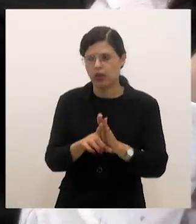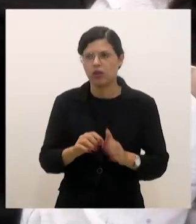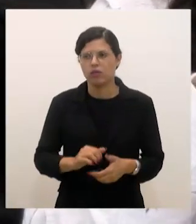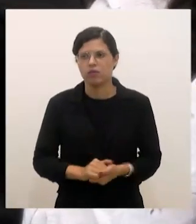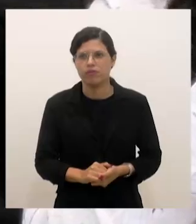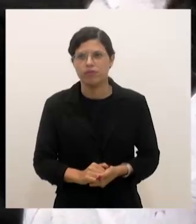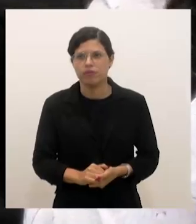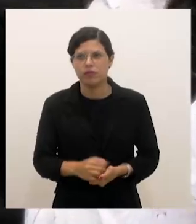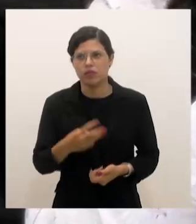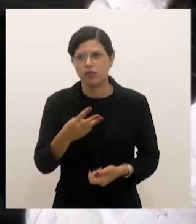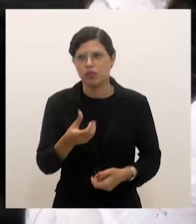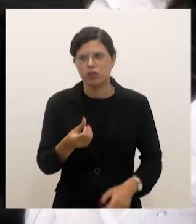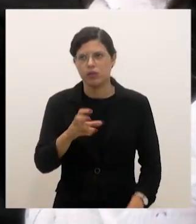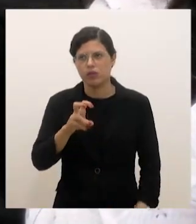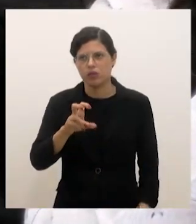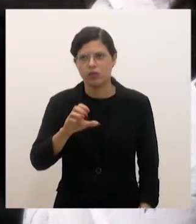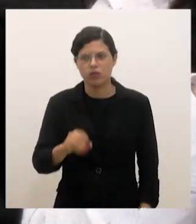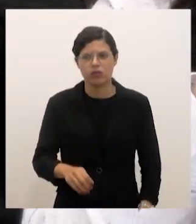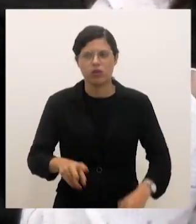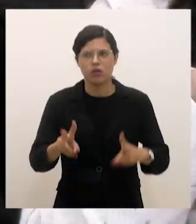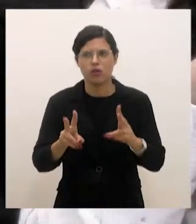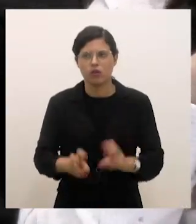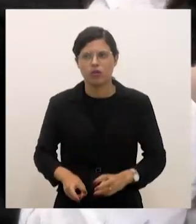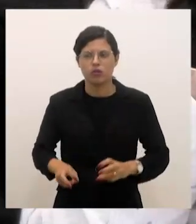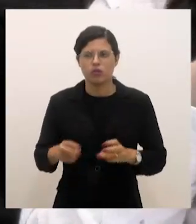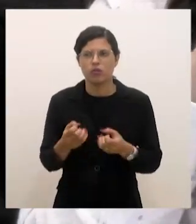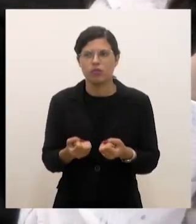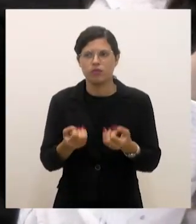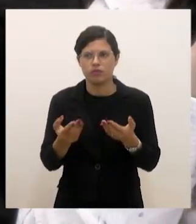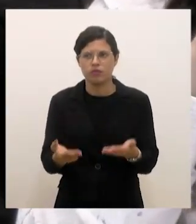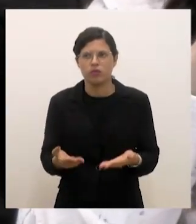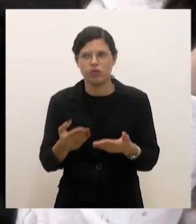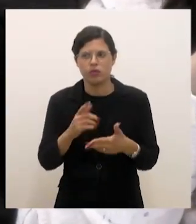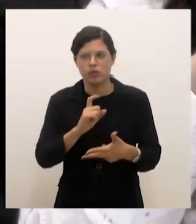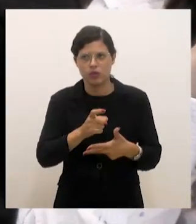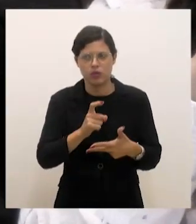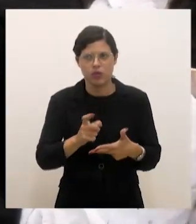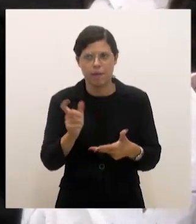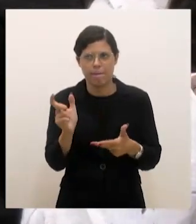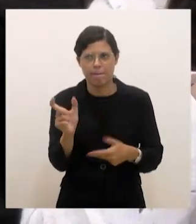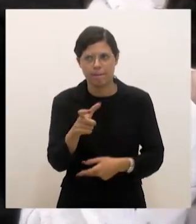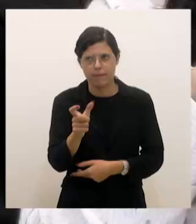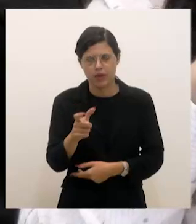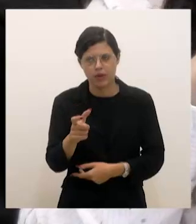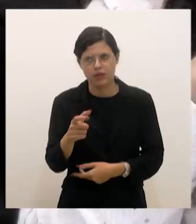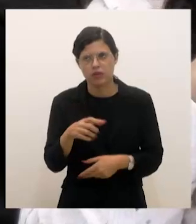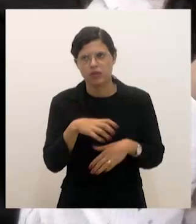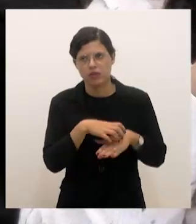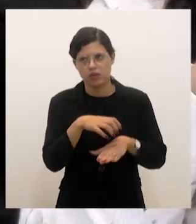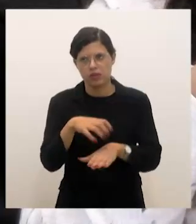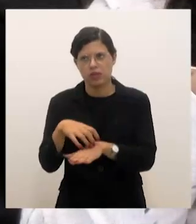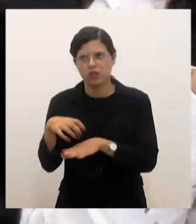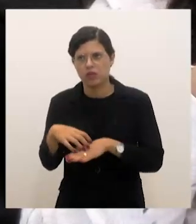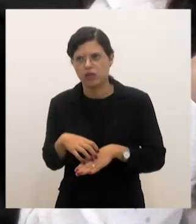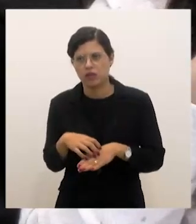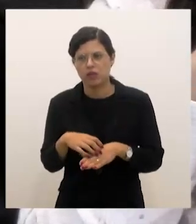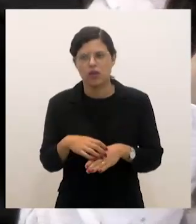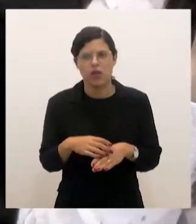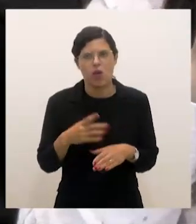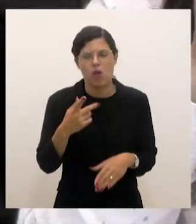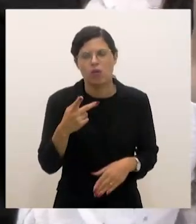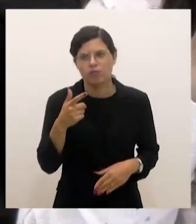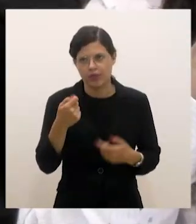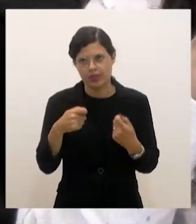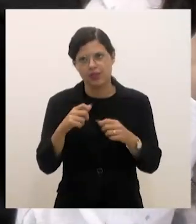3650, que dispõe sobre a concessão pelo Poder Executivo de passe de transporte, tem até que corrigir isso, aos portadores de